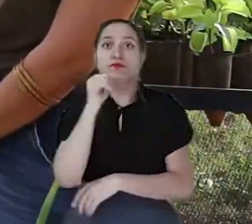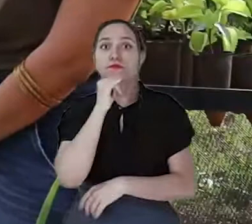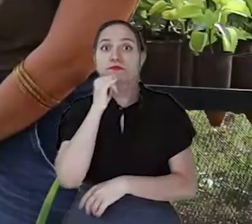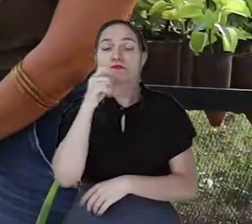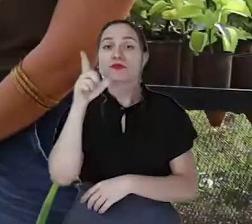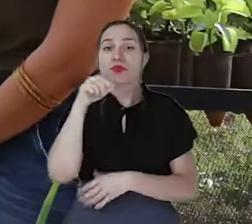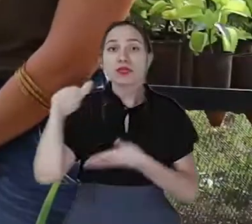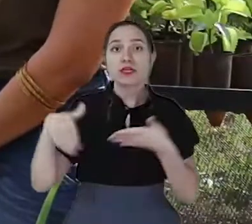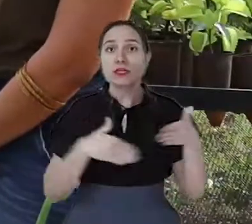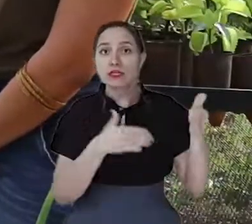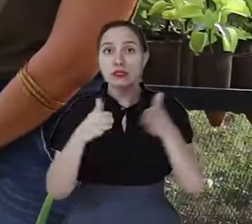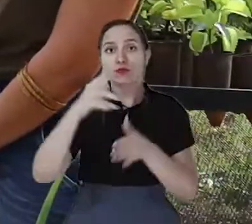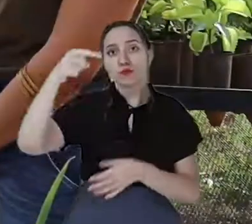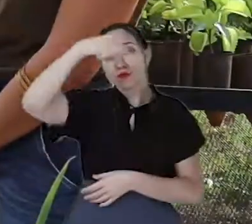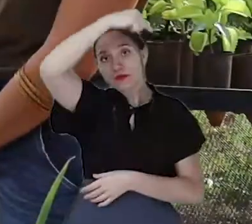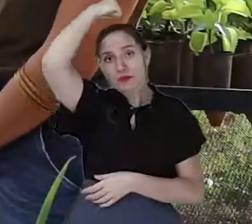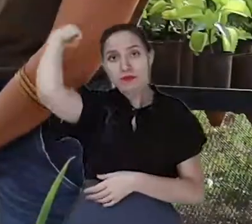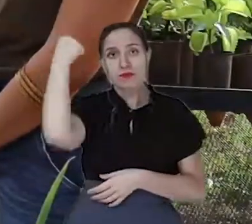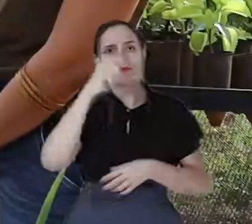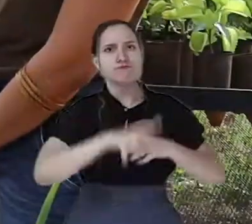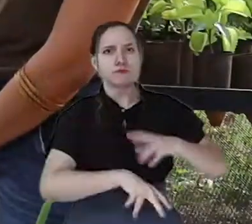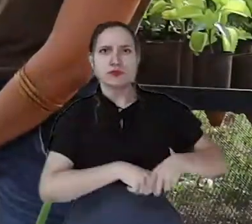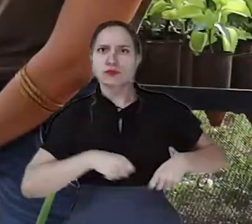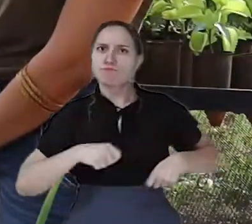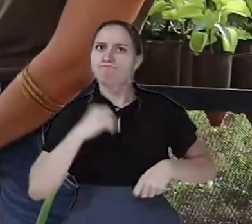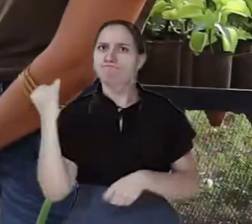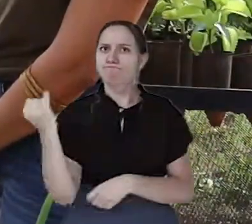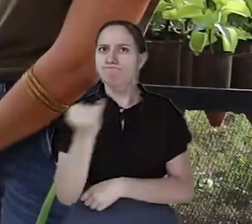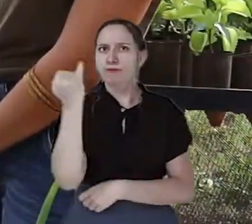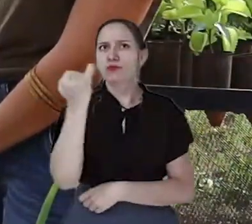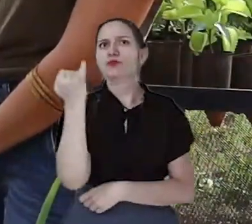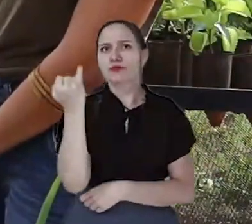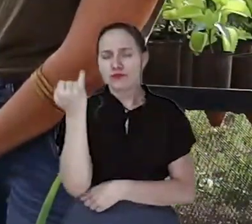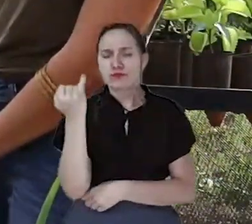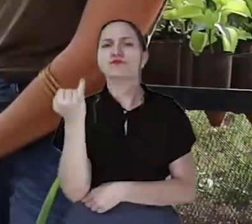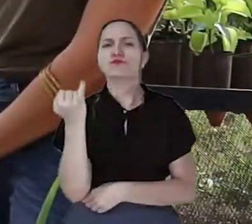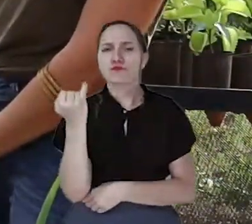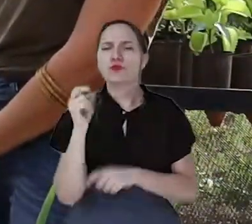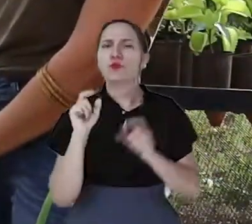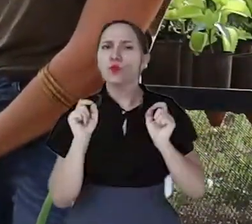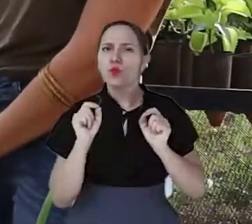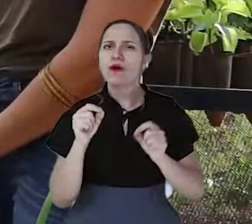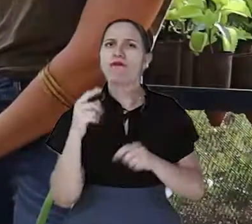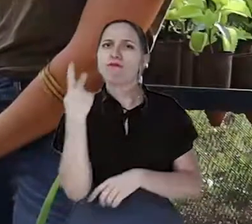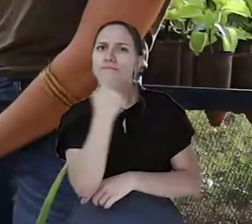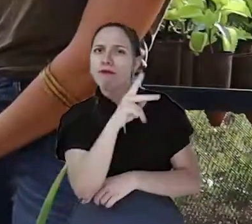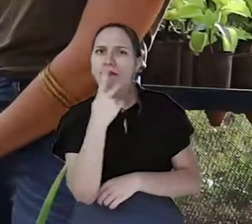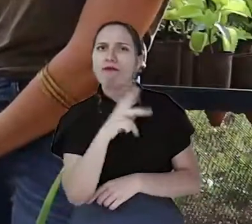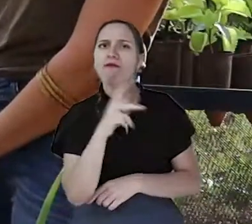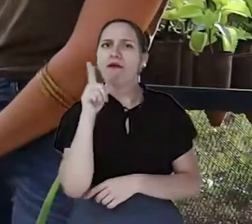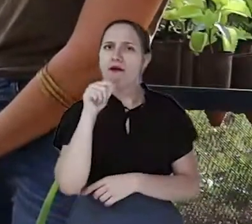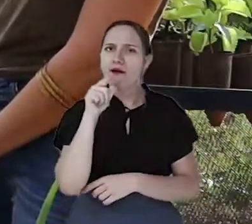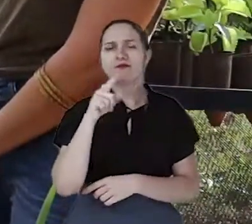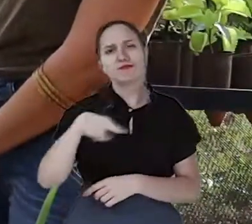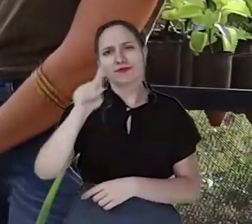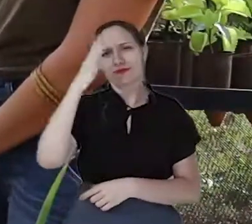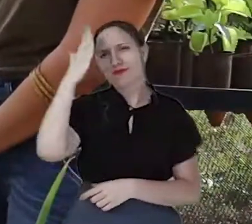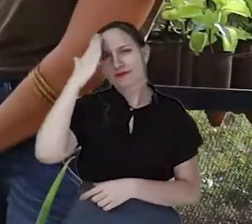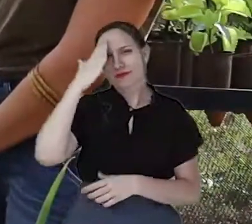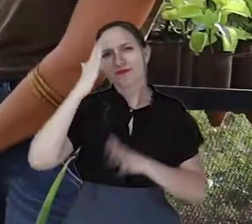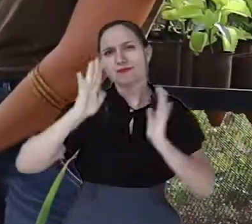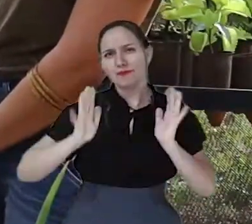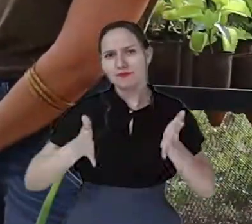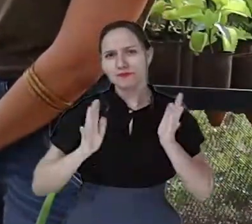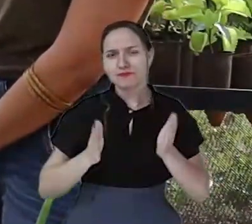de integração, um rio muito importante, né, ou seja, toda a água, e agora todos já devem ter ouvido falar, né, sobre, né,